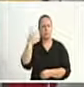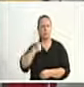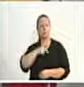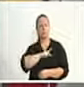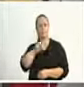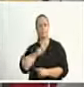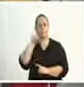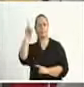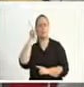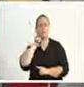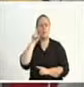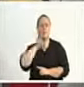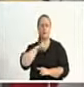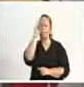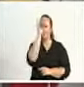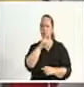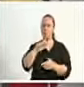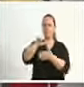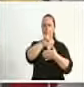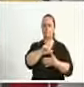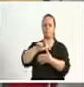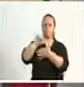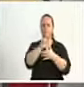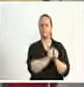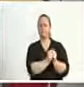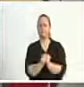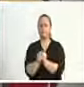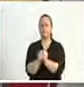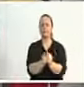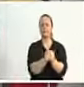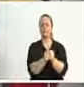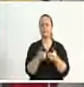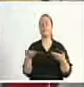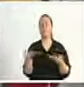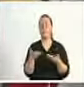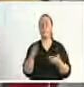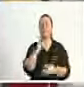República e com o Brasil e a América Latina andando no mesmo caminho. Era isso na tarde de hoje.